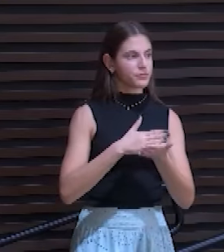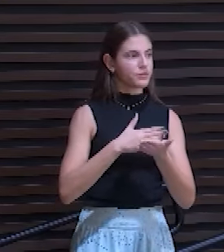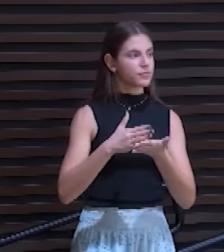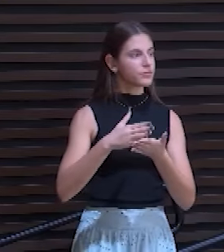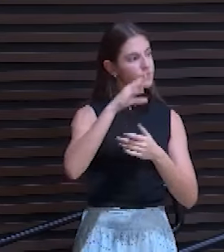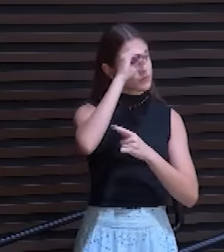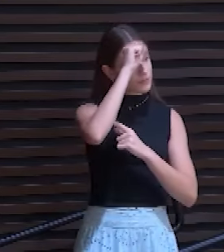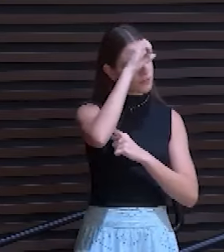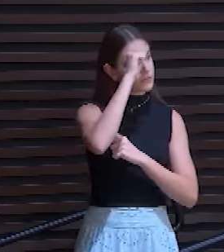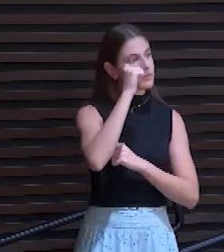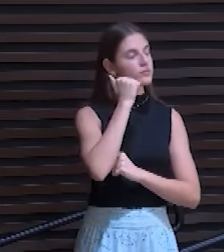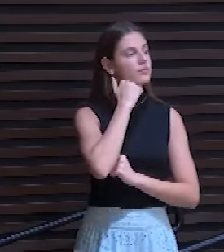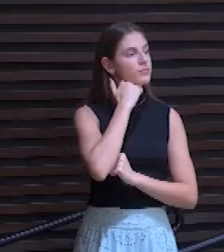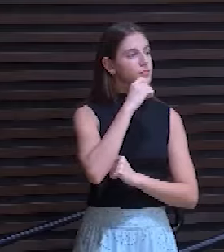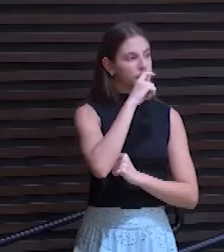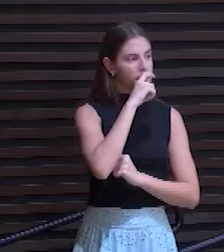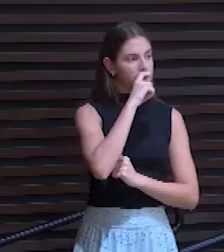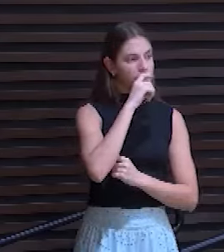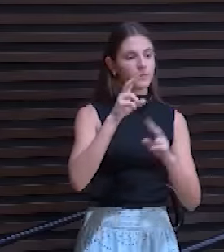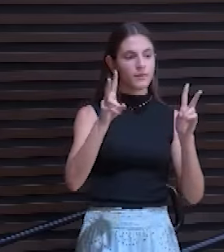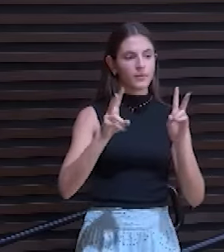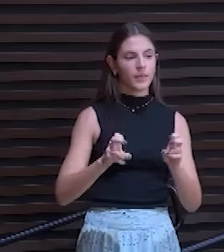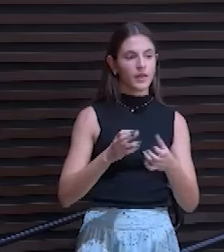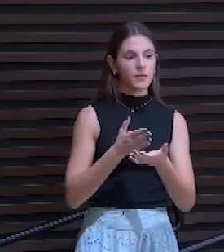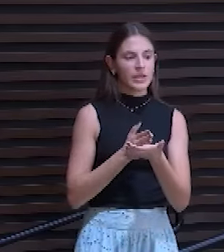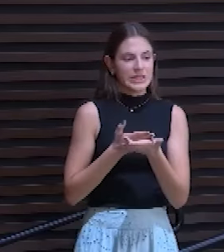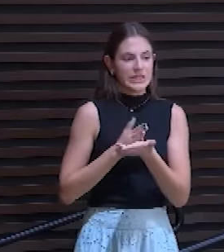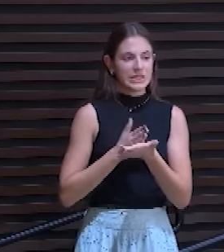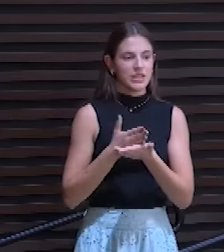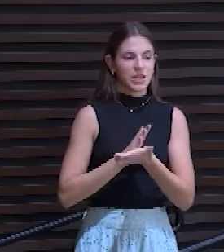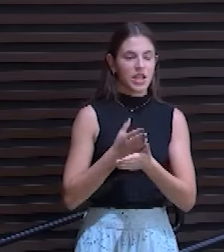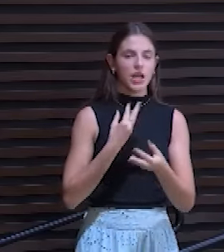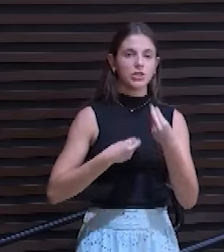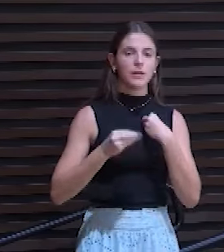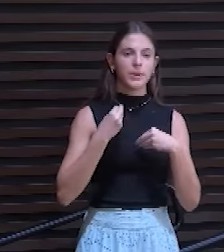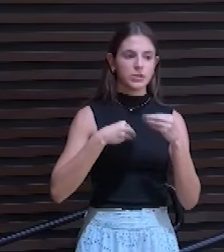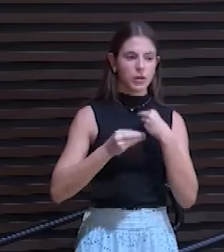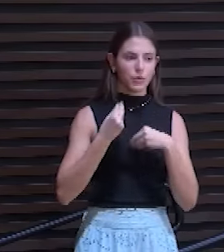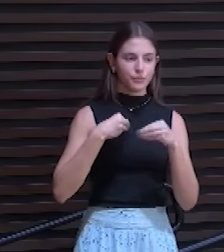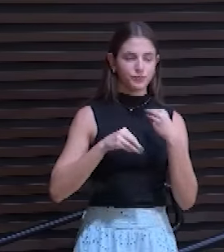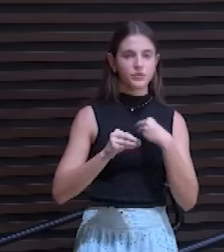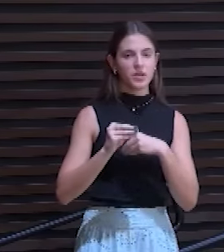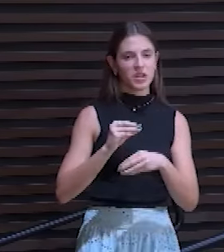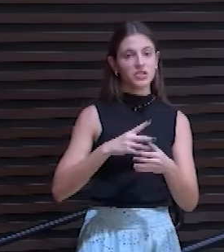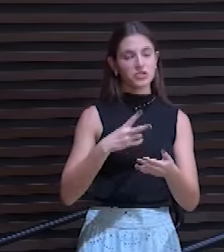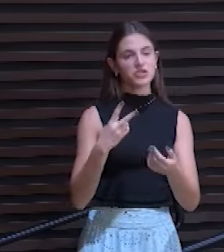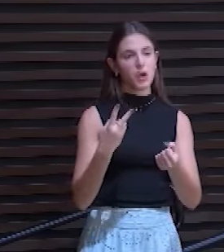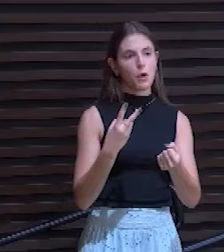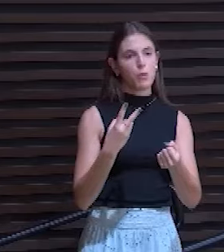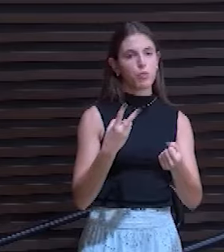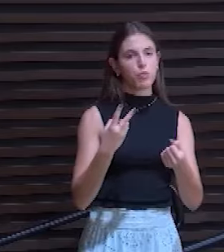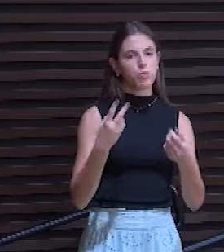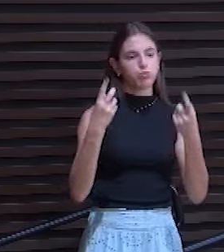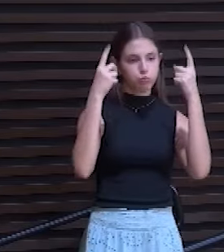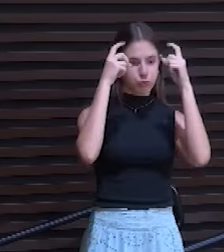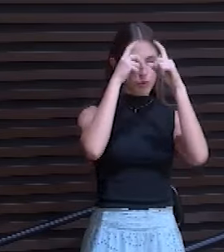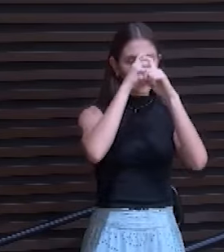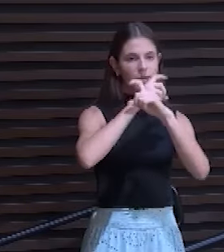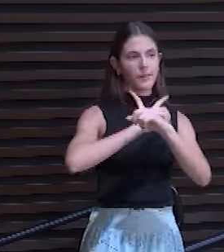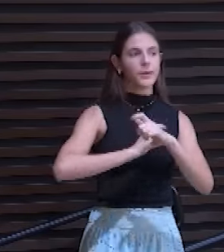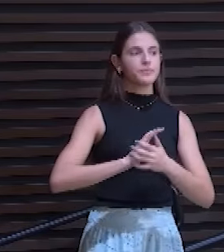sobre ansiedade e depressão, porque isso é outro problema. Criança com depressão, adolescente